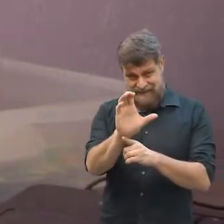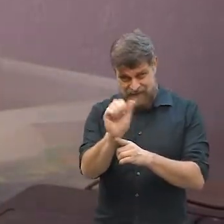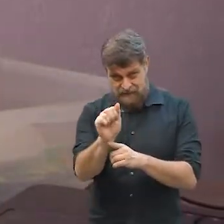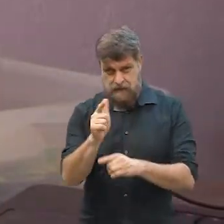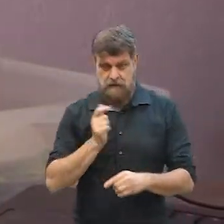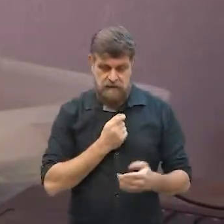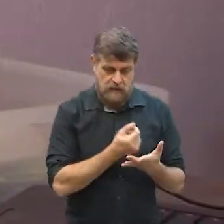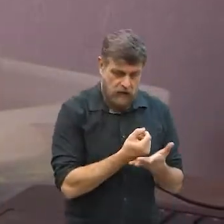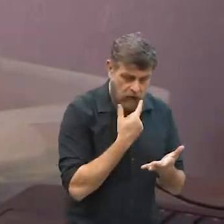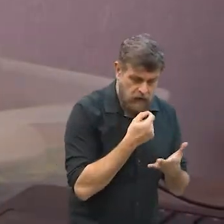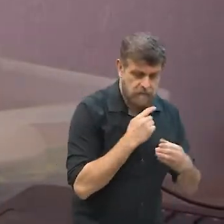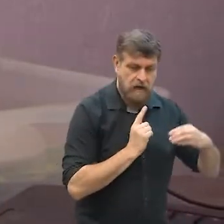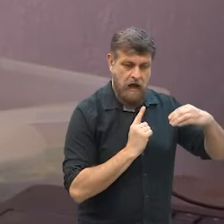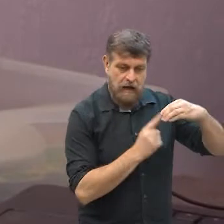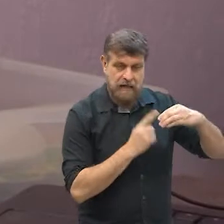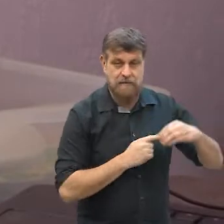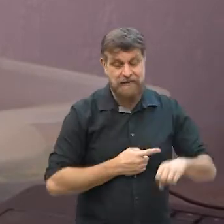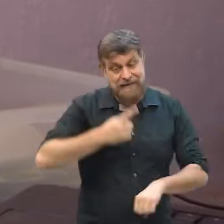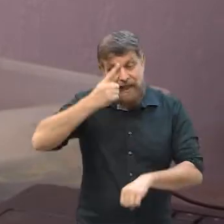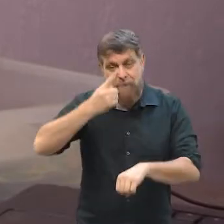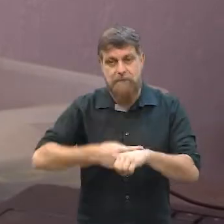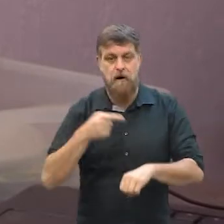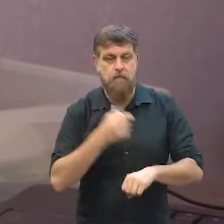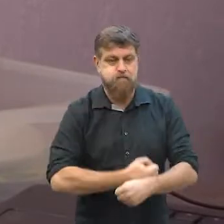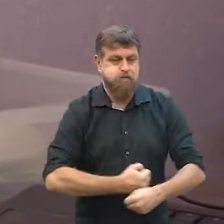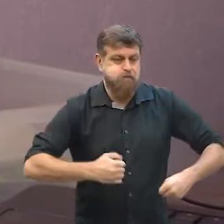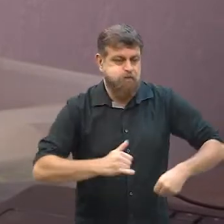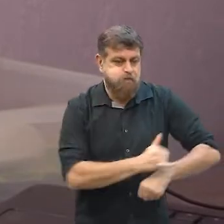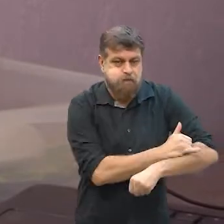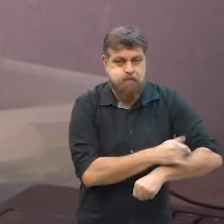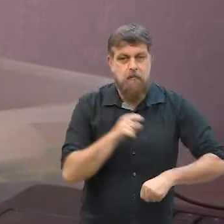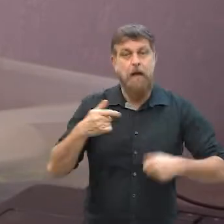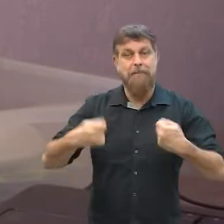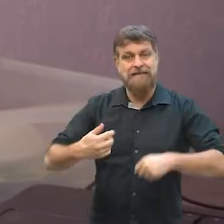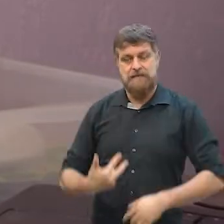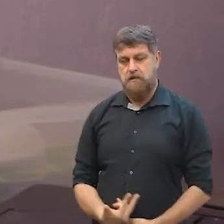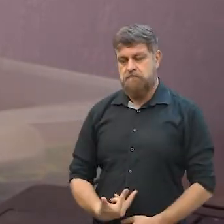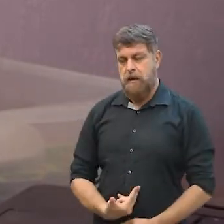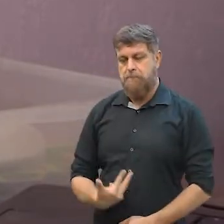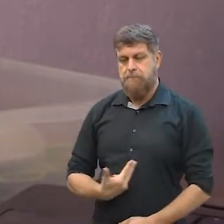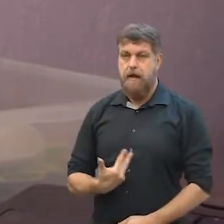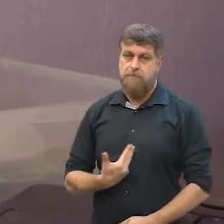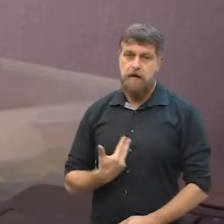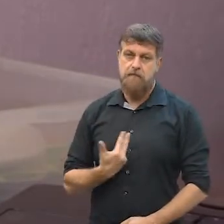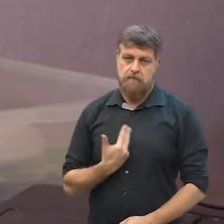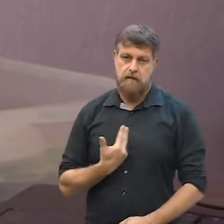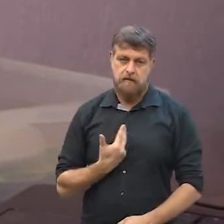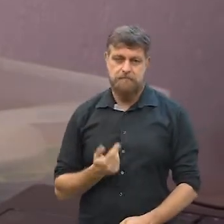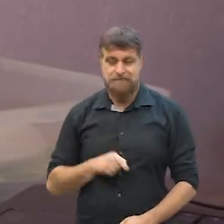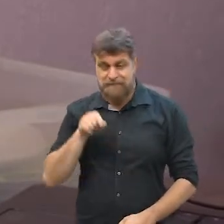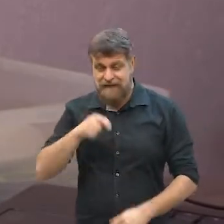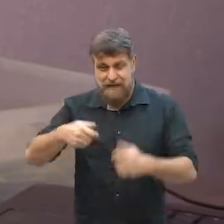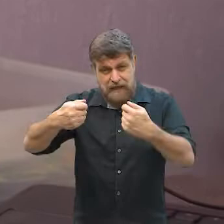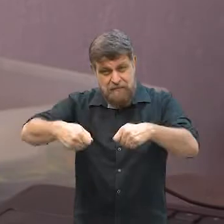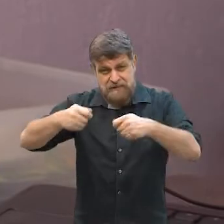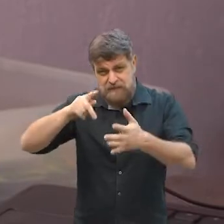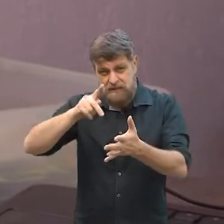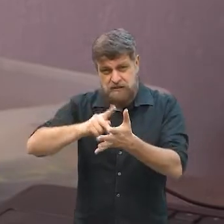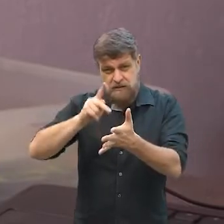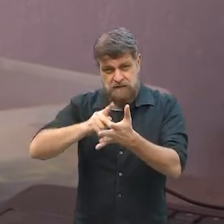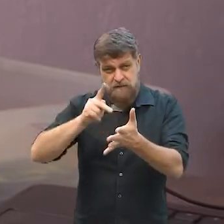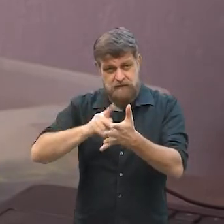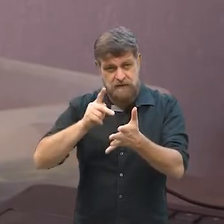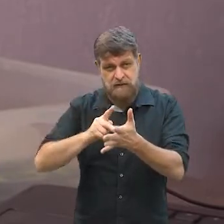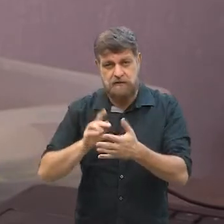tratamento cirúrgico. E chega um momento que muitas vezes vai para o tratamento cirúrgico. Ela precisa realmente